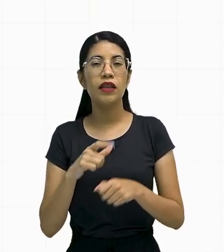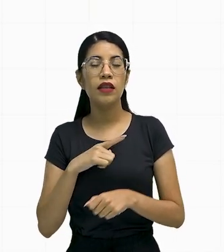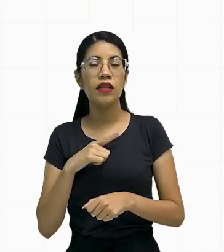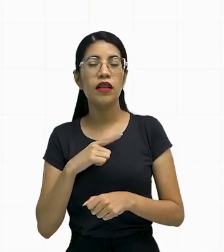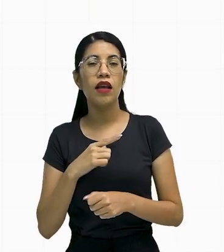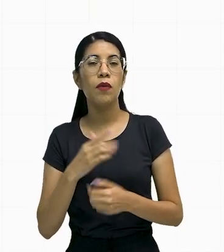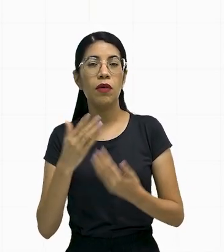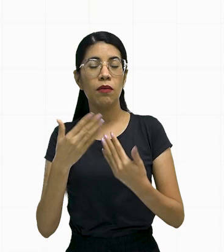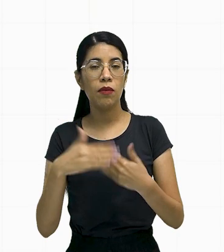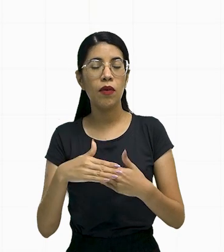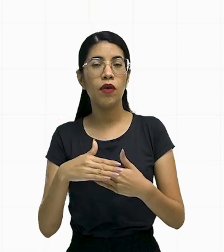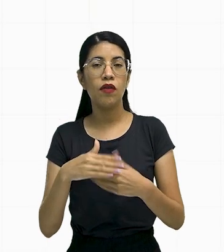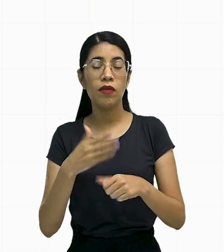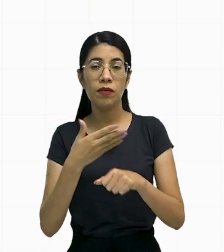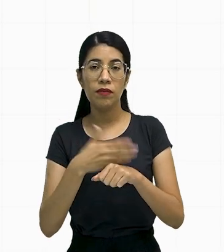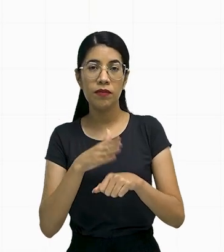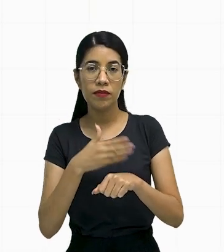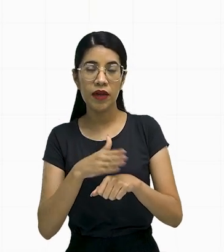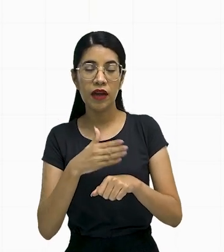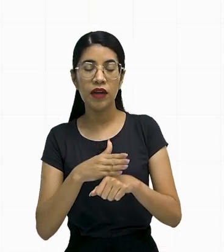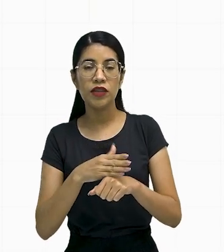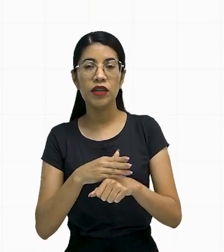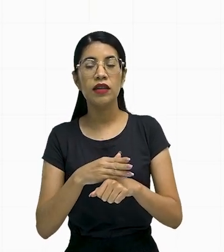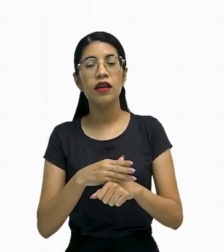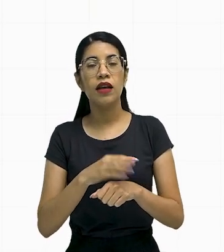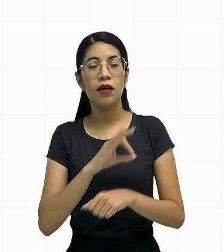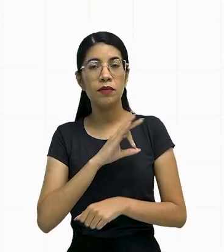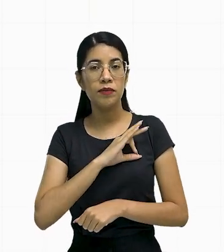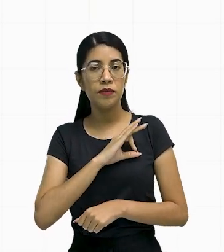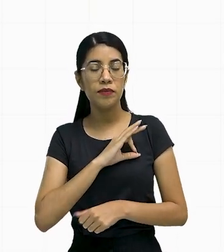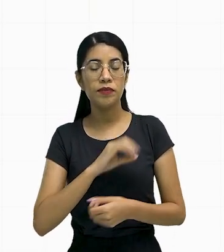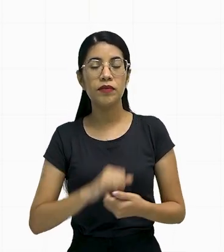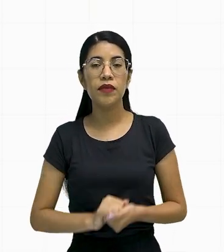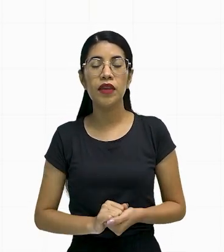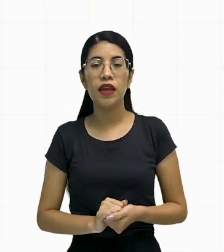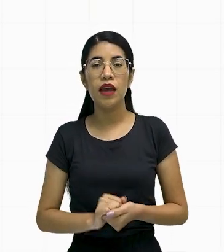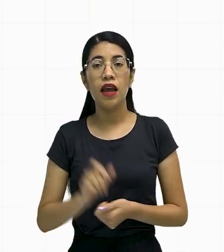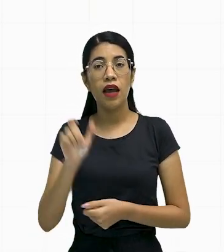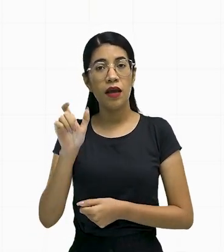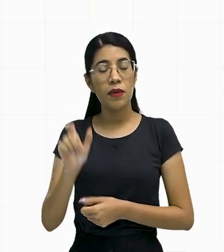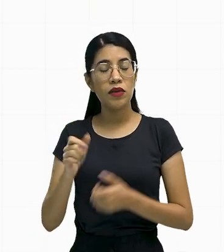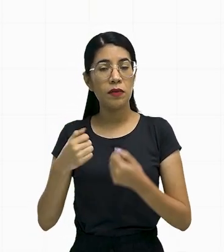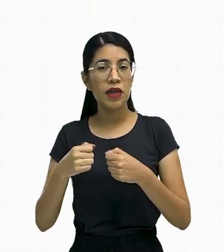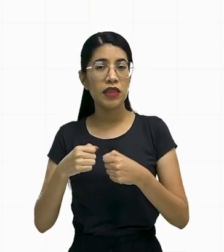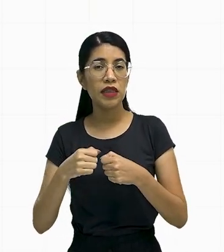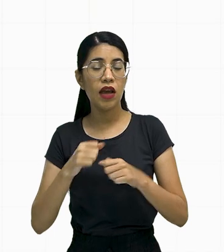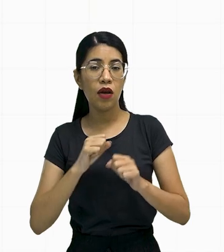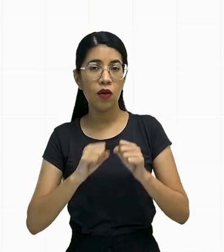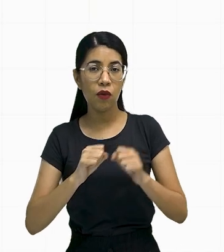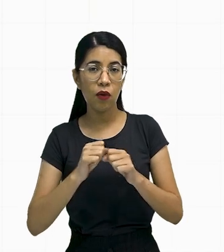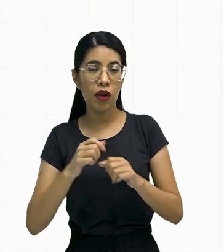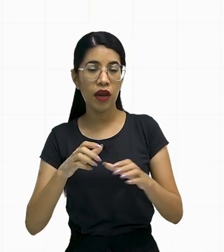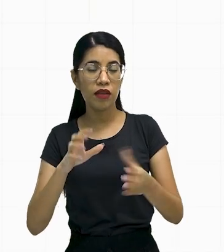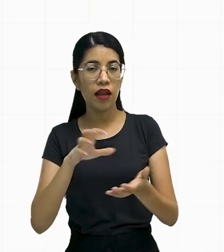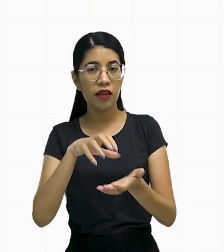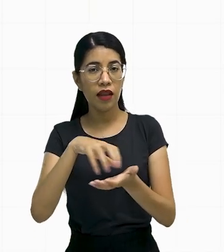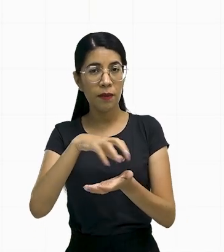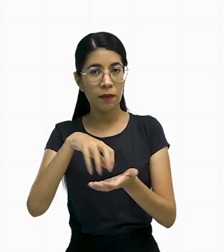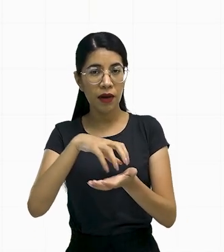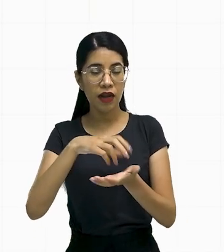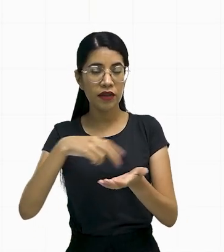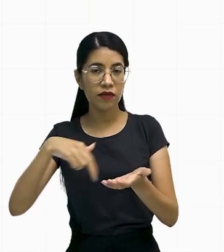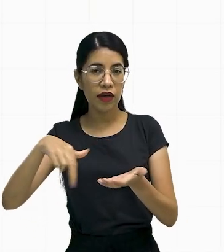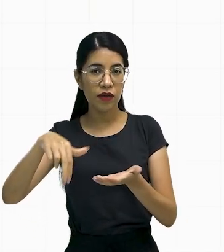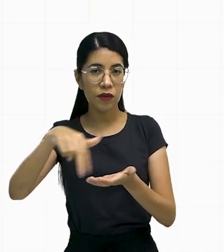determinado concurso da PM, que é a Polícia Militar, os candidatos devem correr ao redor de uma praça circular, aqui é